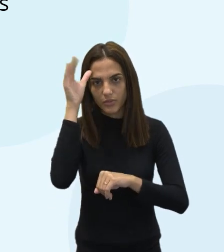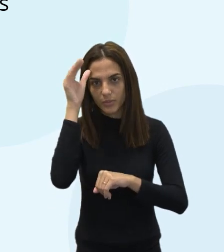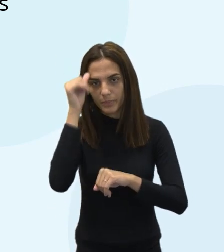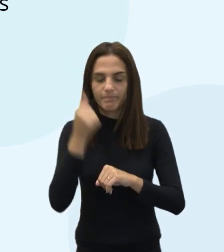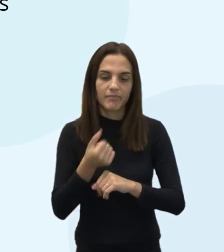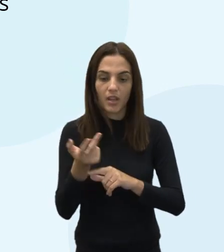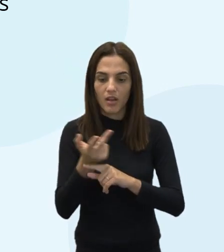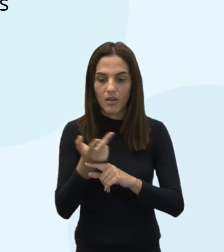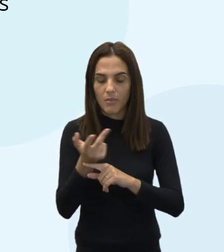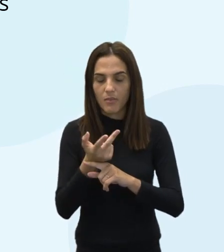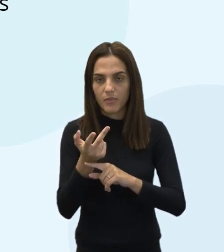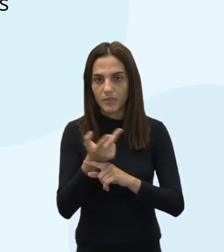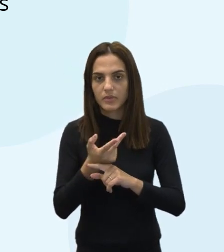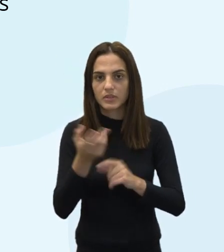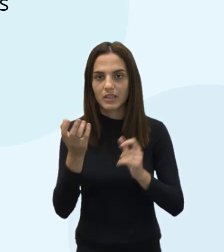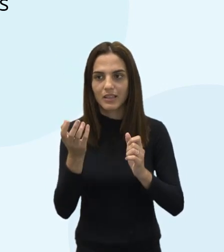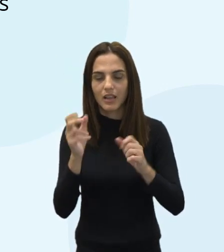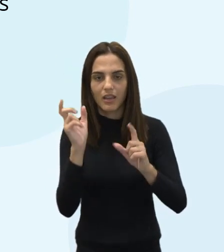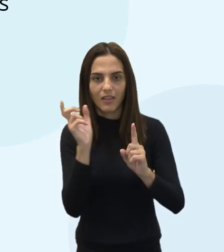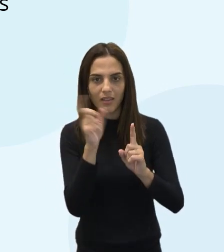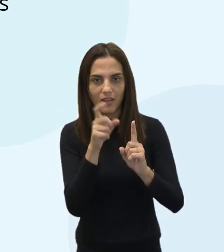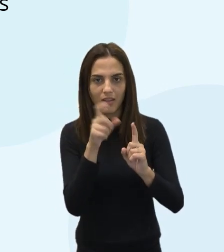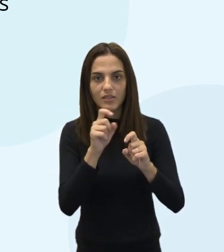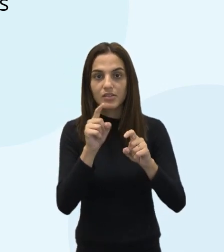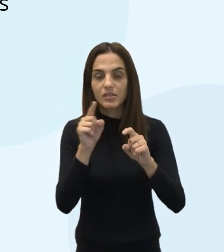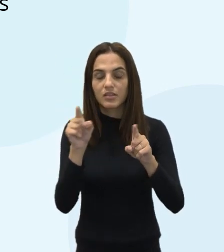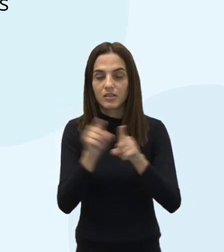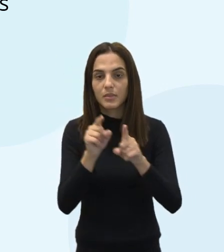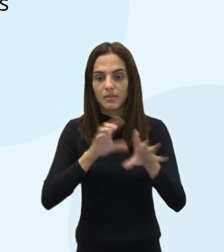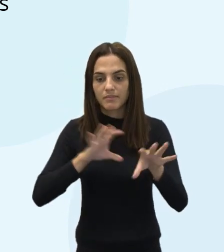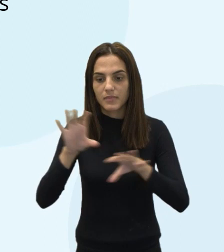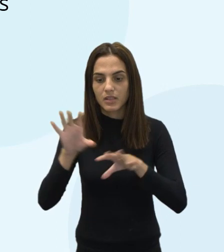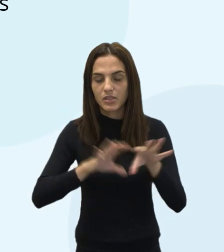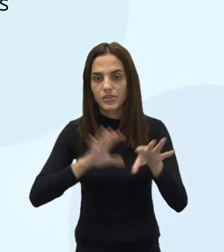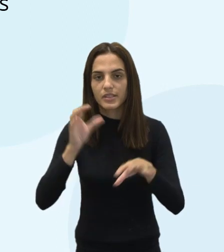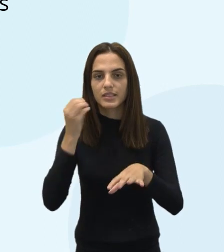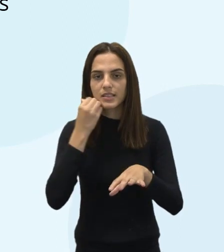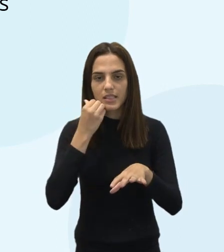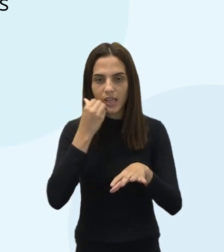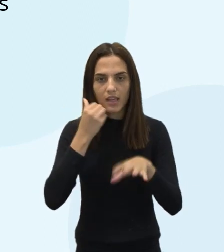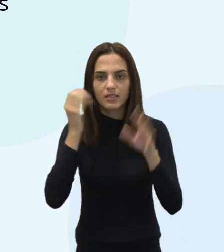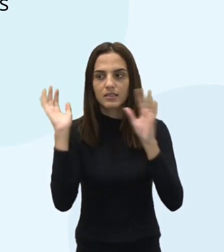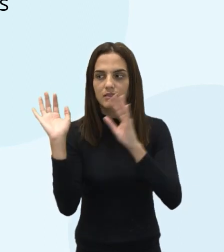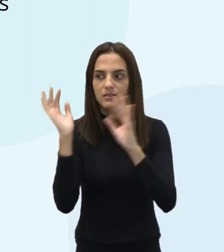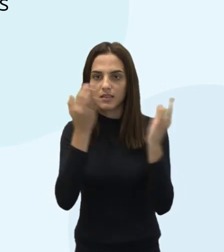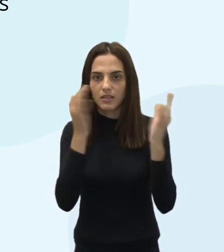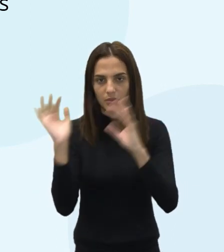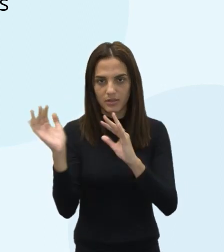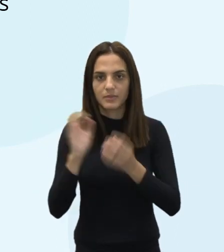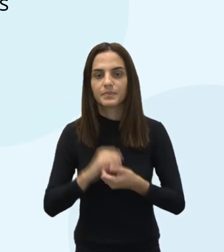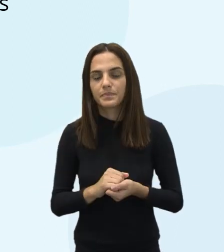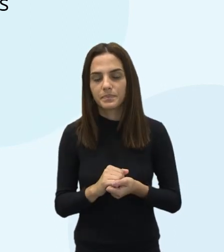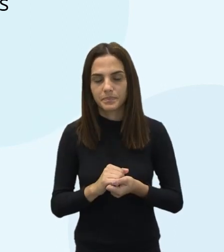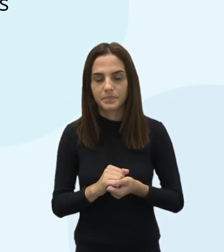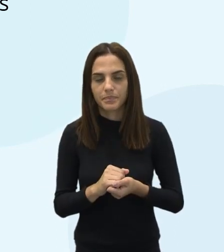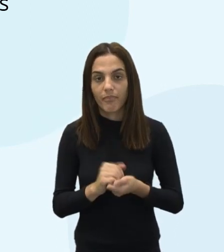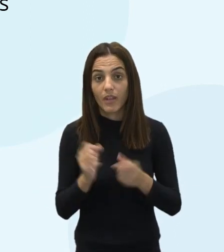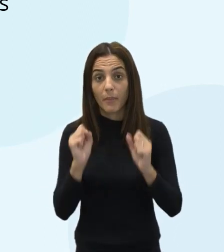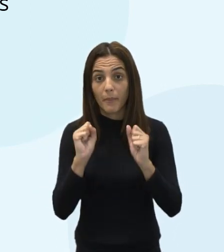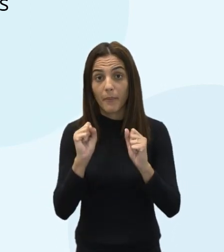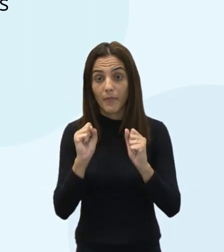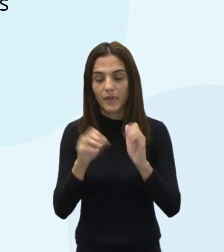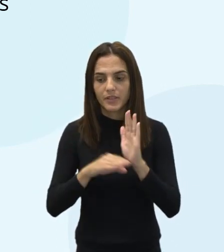uma instrumentalização crítica e uma articulação com os conteúdos de ciência da natureza. Nesse sentido, a gente pode favorecer